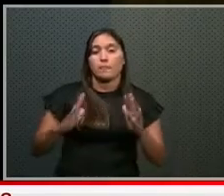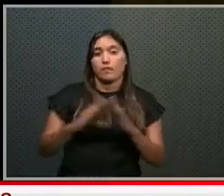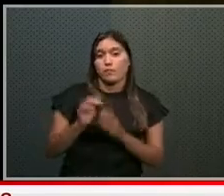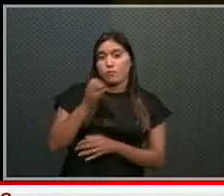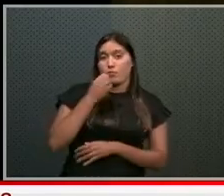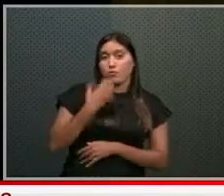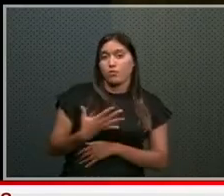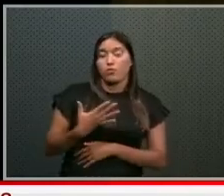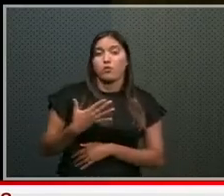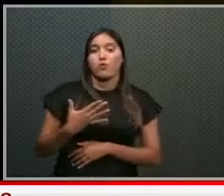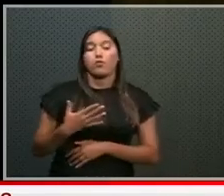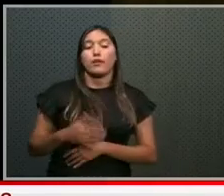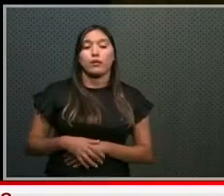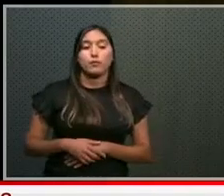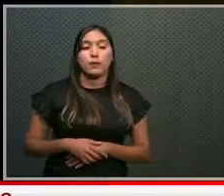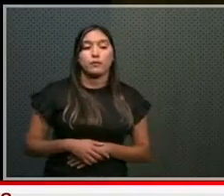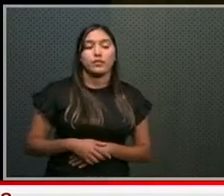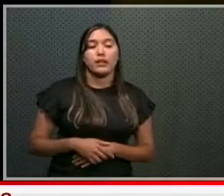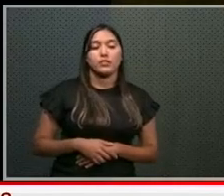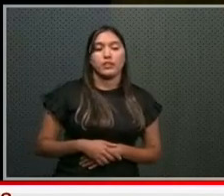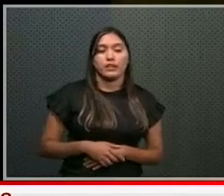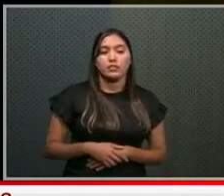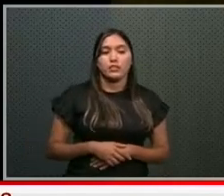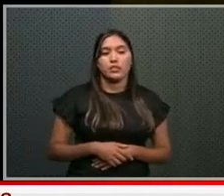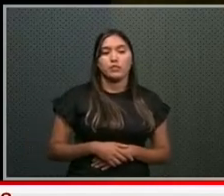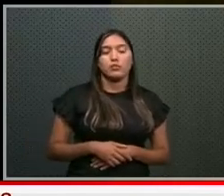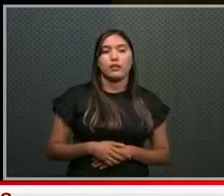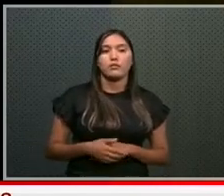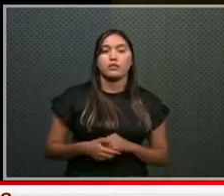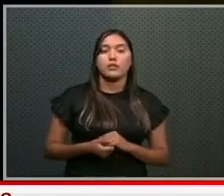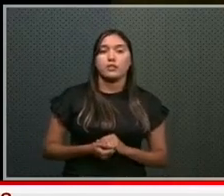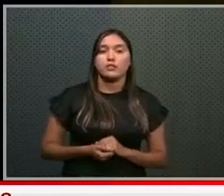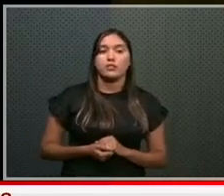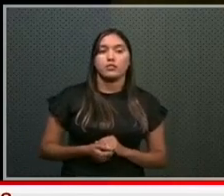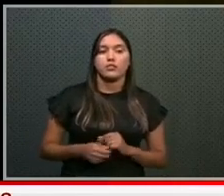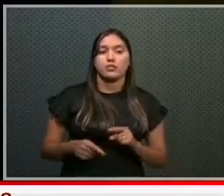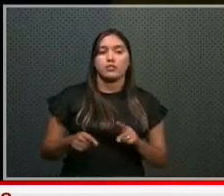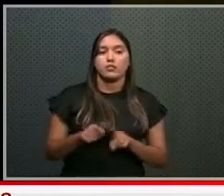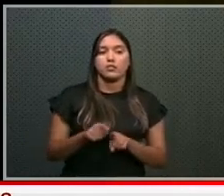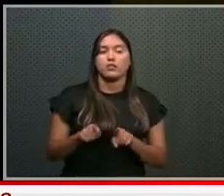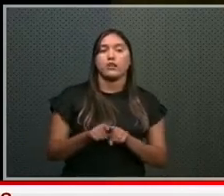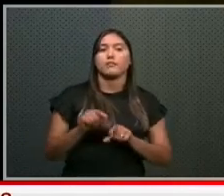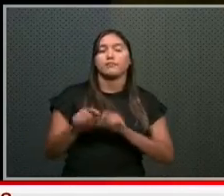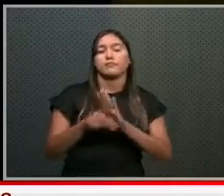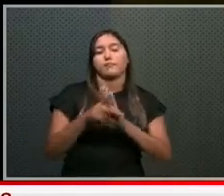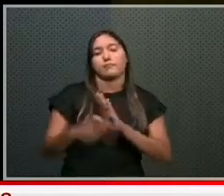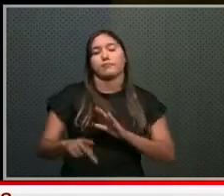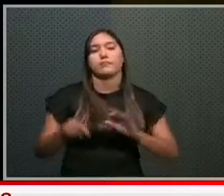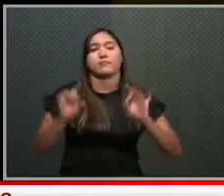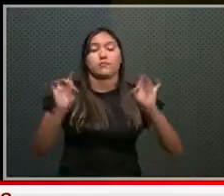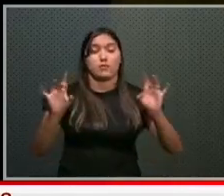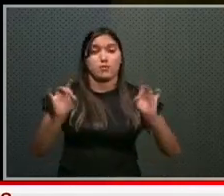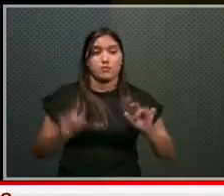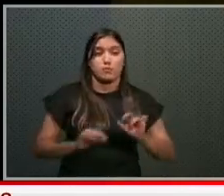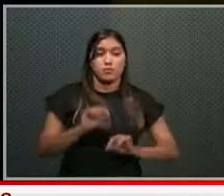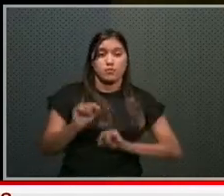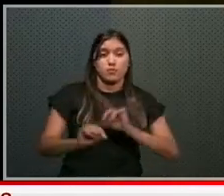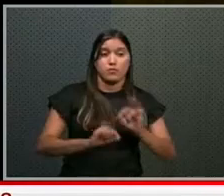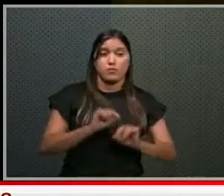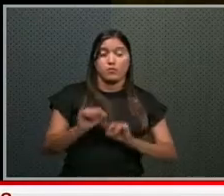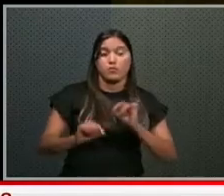dar Em contrapartida lutamos de 90 abordaram pelo senhor especial conseguimos